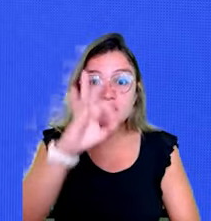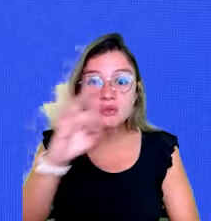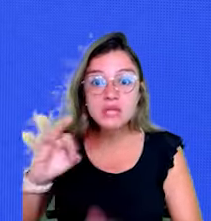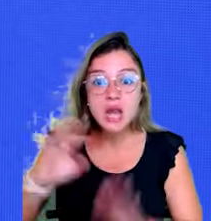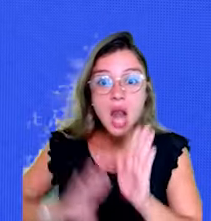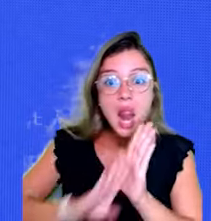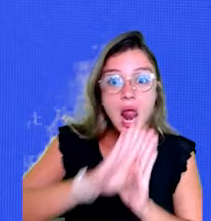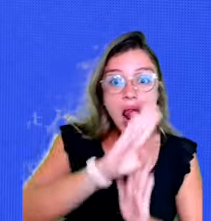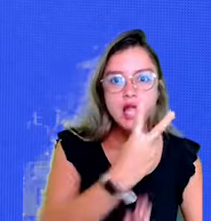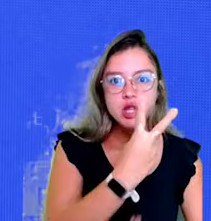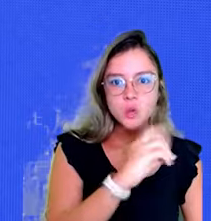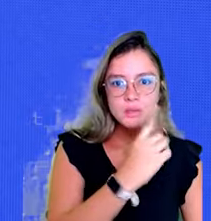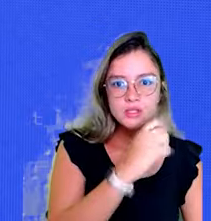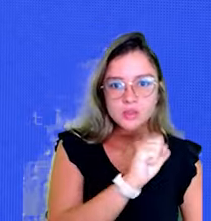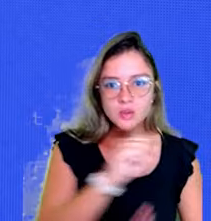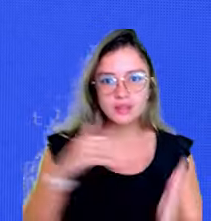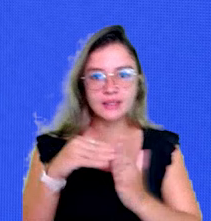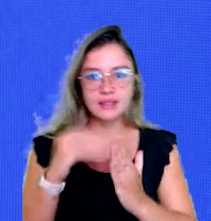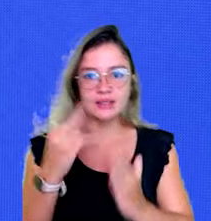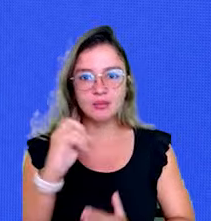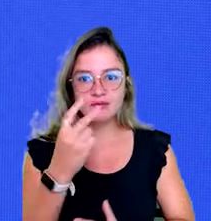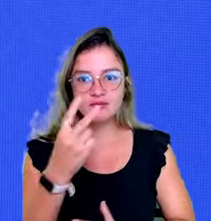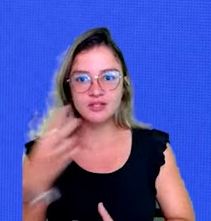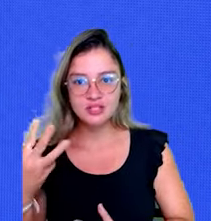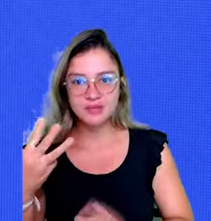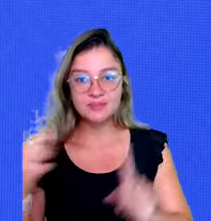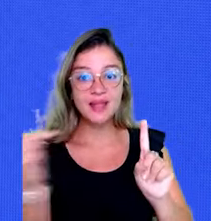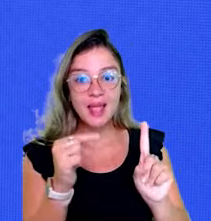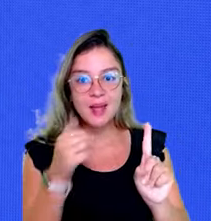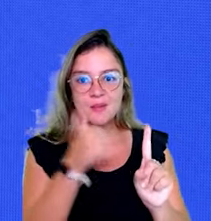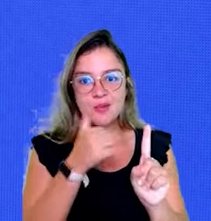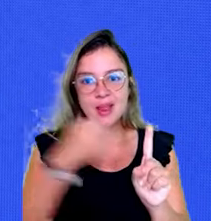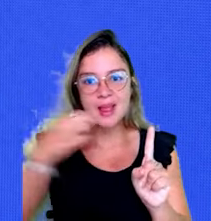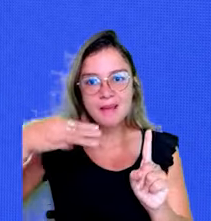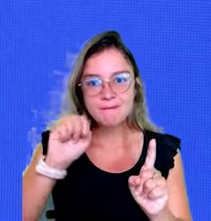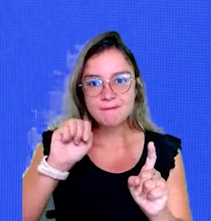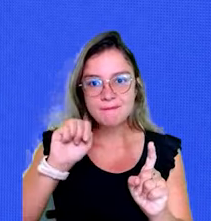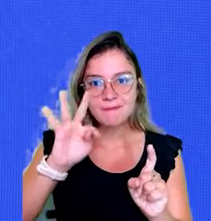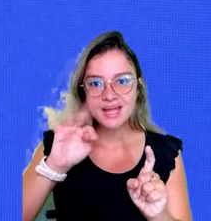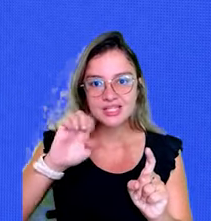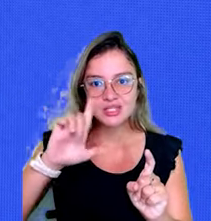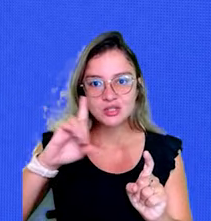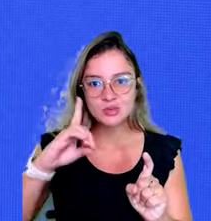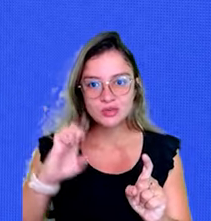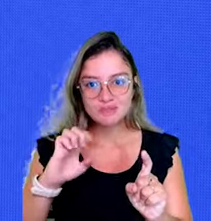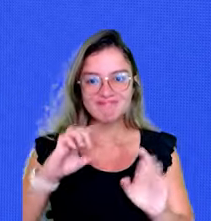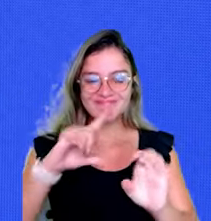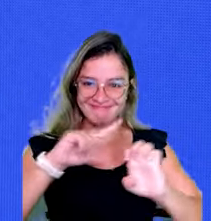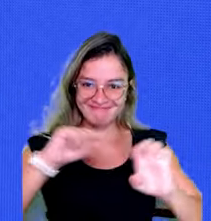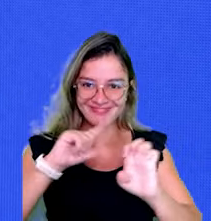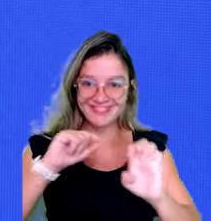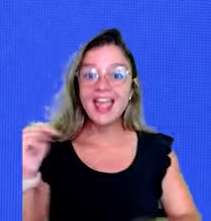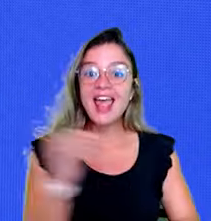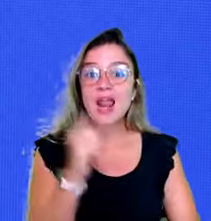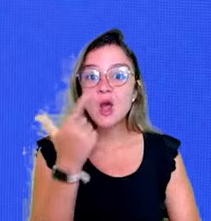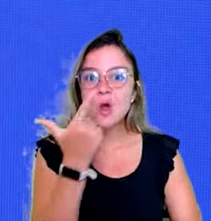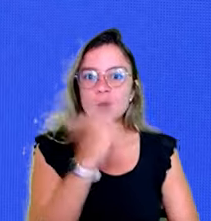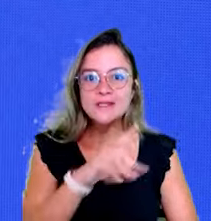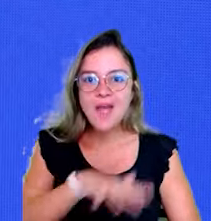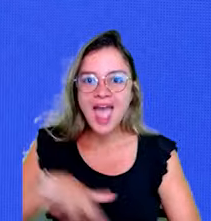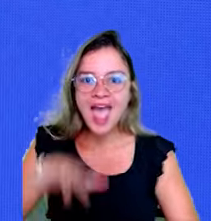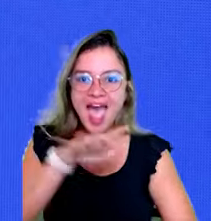2023. A empreendedora Matilde Cardoso é uma das que encontrou no mercado de marmitas a chance de